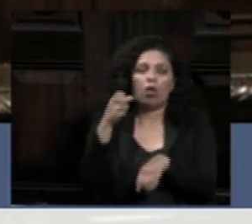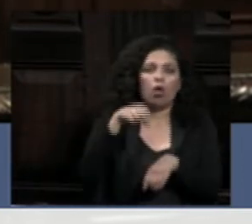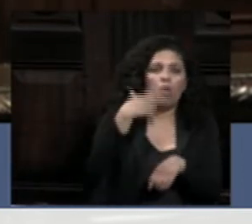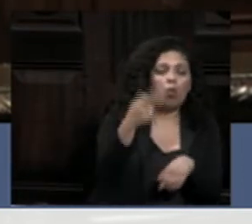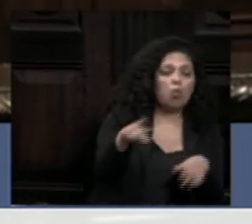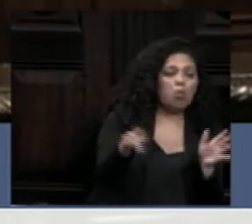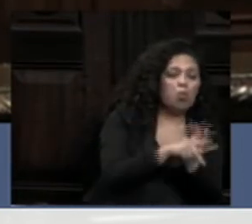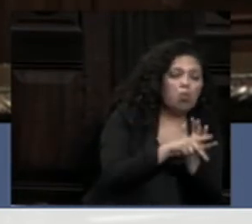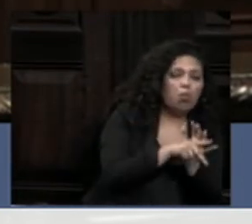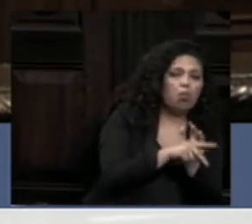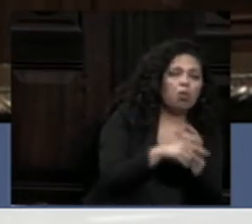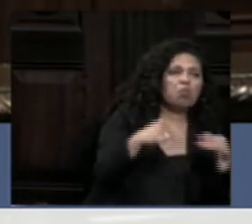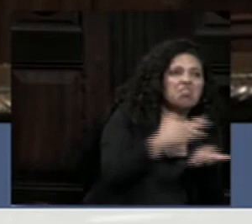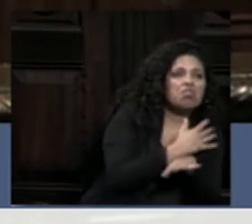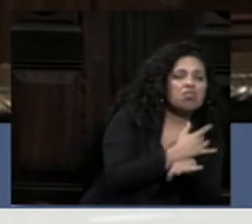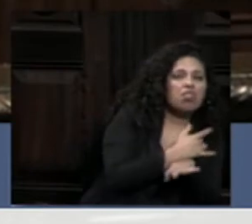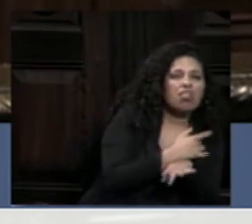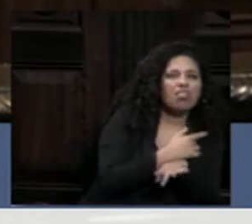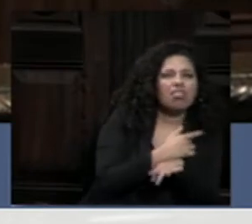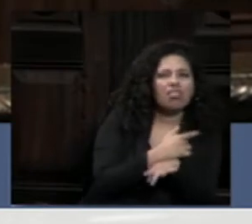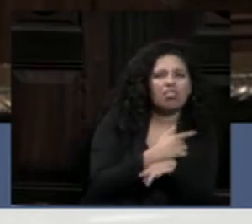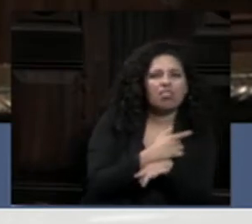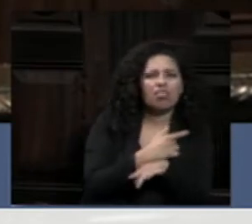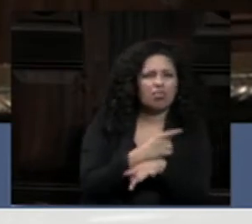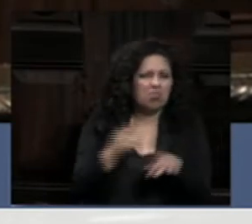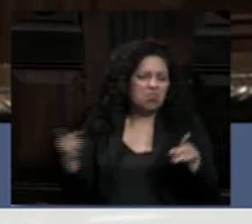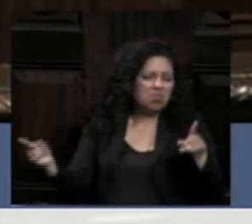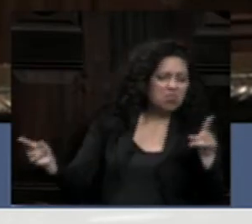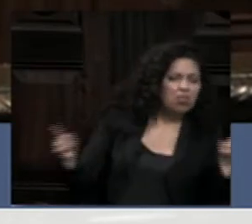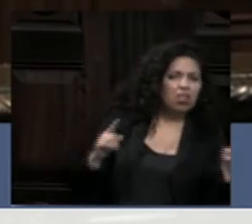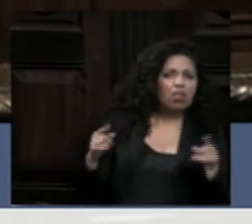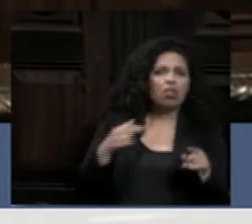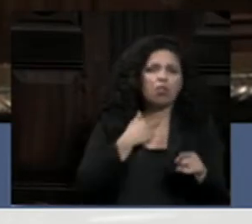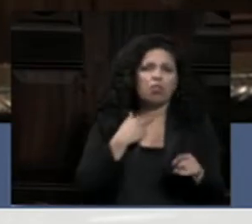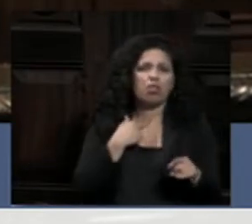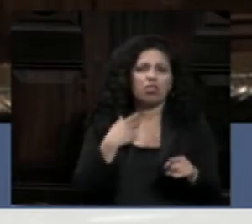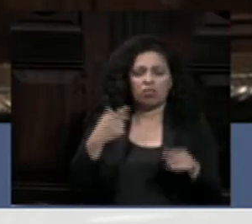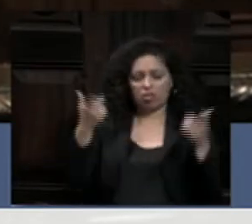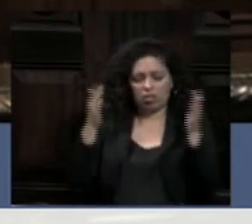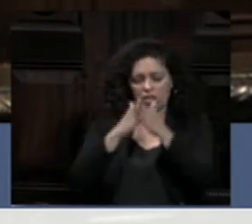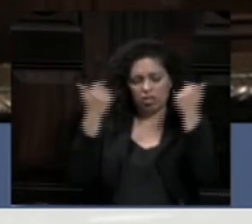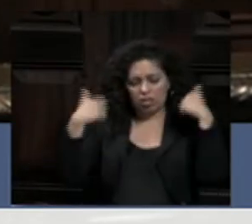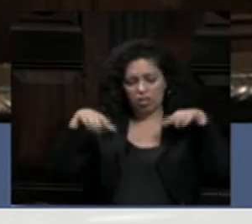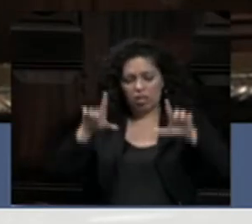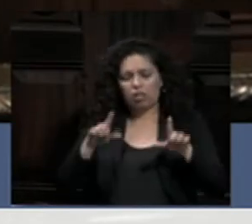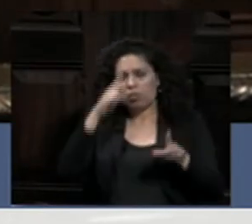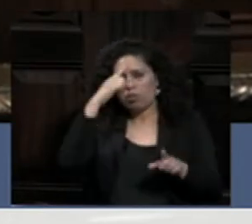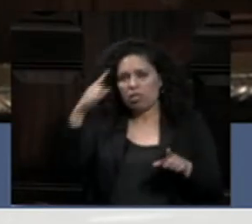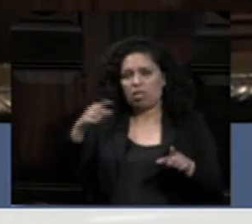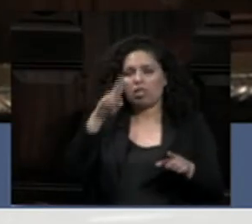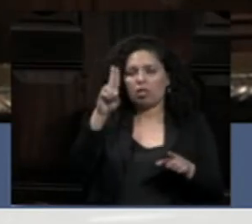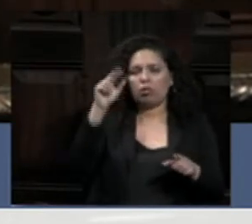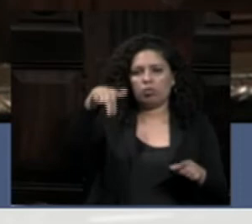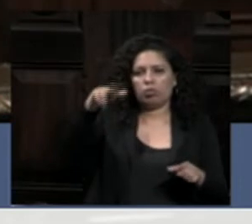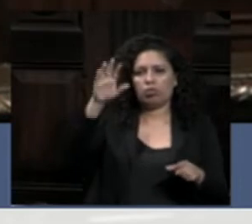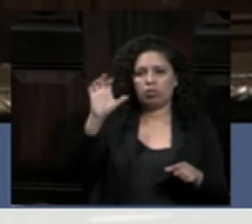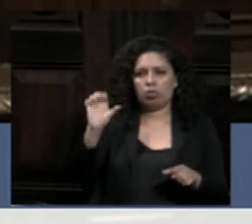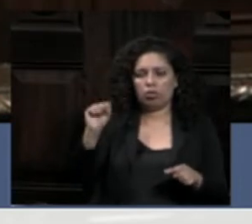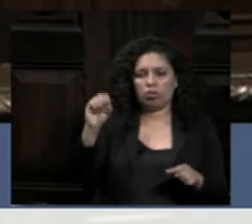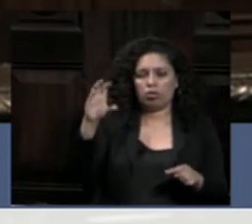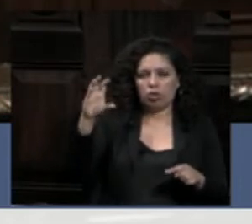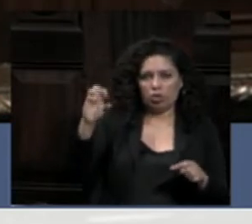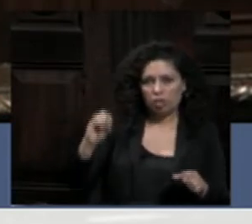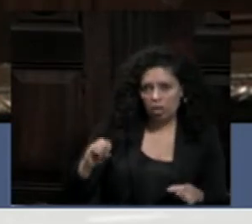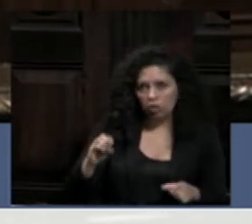se some a esse reconhecimento da Assembleia Legislativa do Rio, para que os órgãos fiscalizadores, como o Ministério